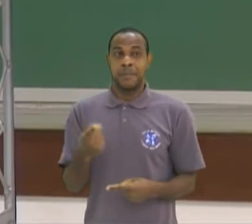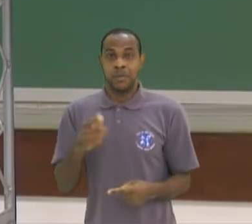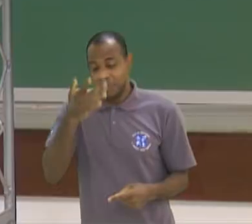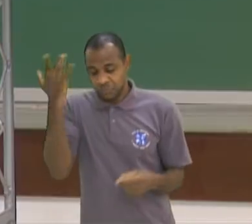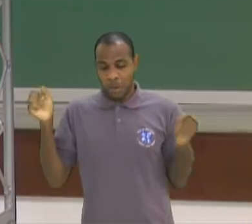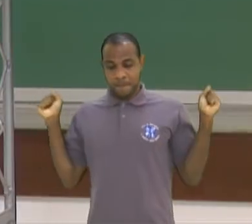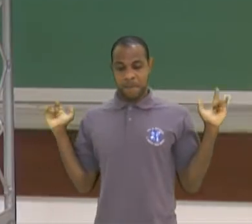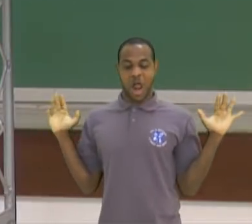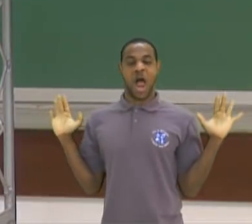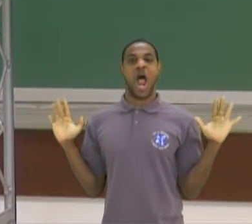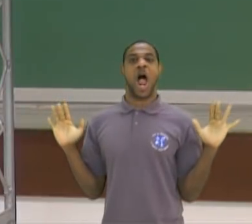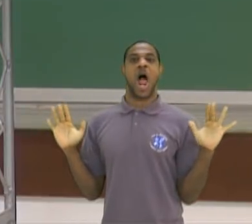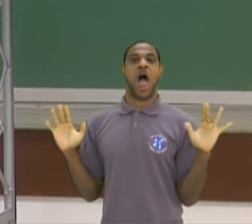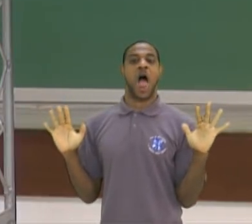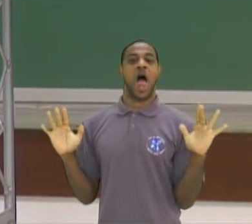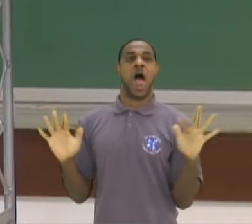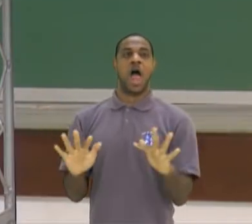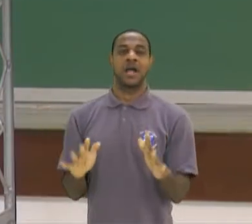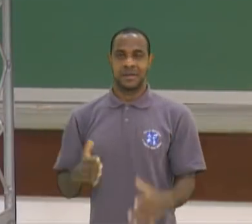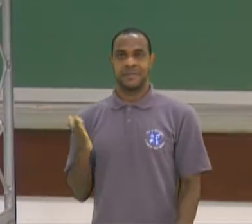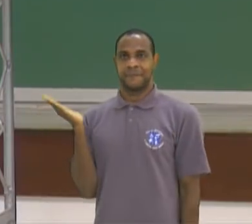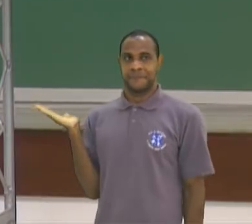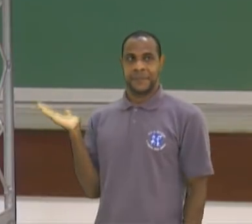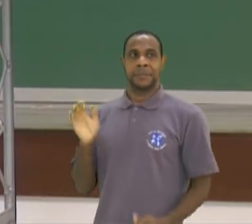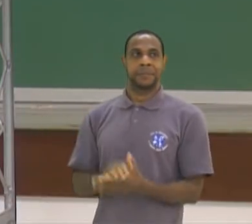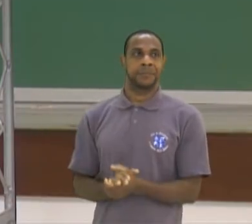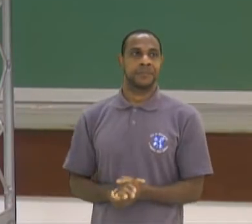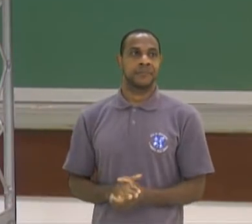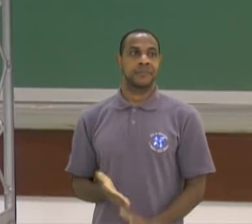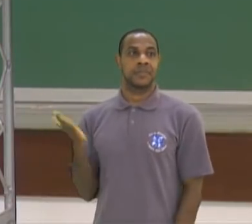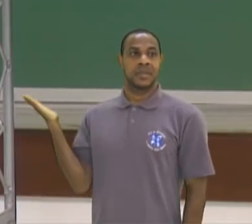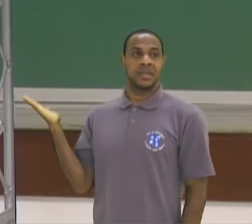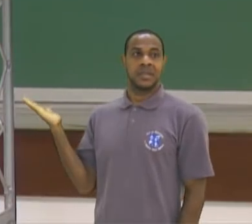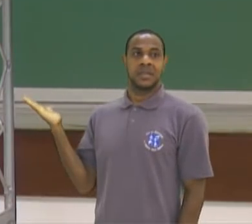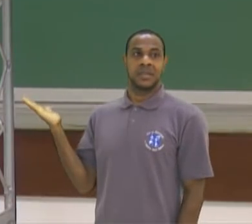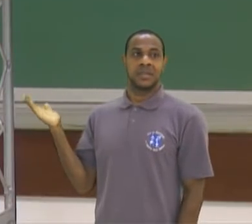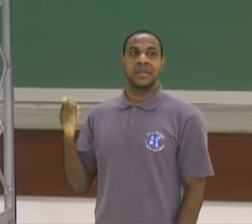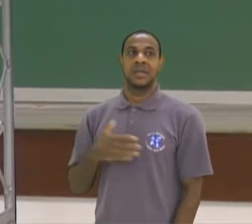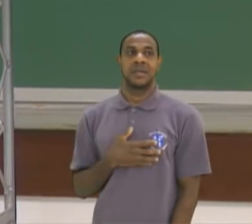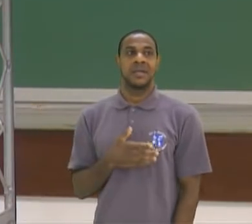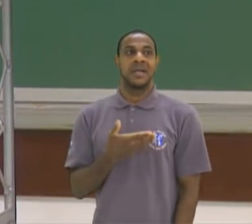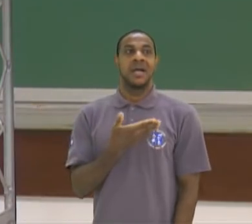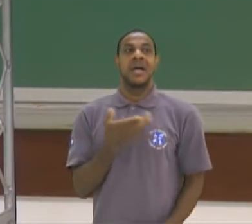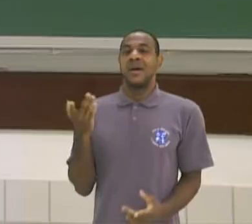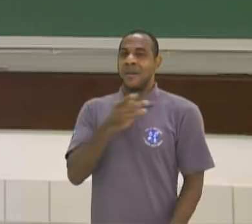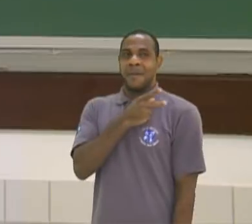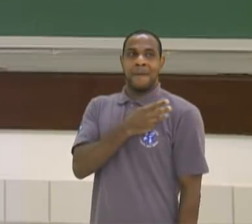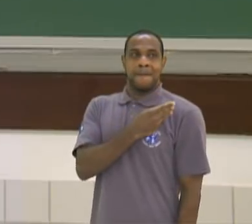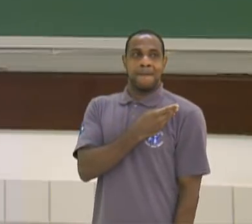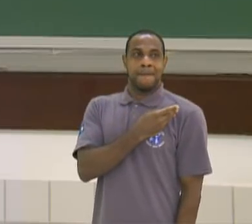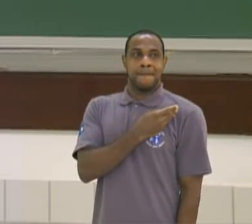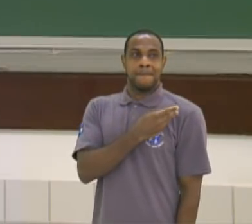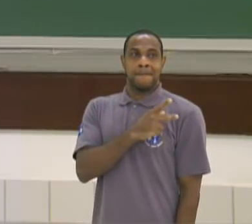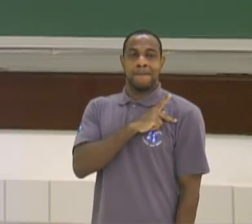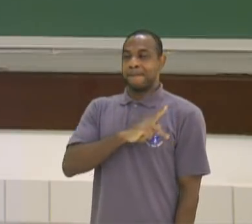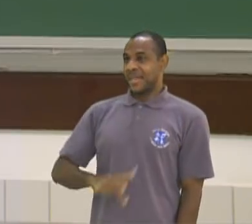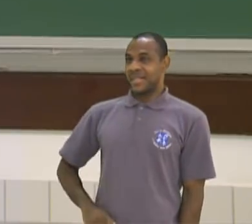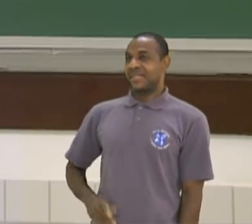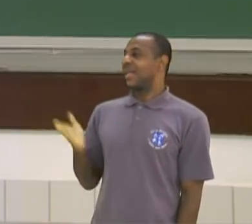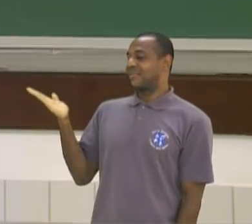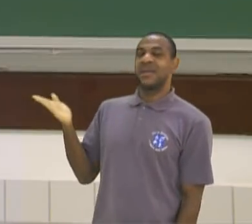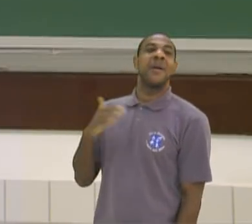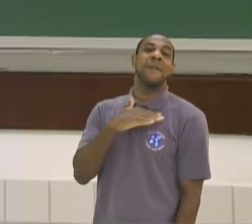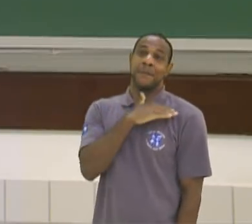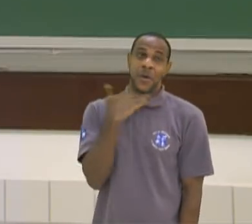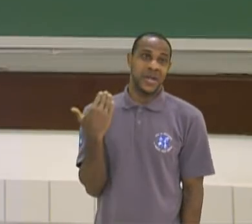invadido. O Allende, o presidente, morreu na ação. Segundo estudos